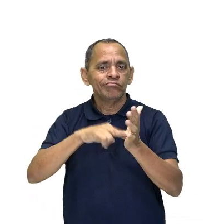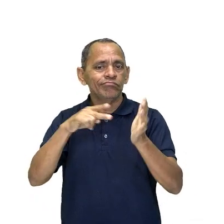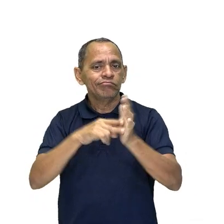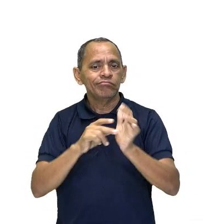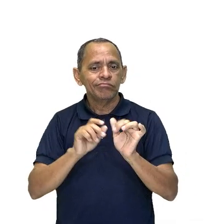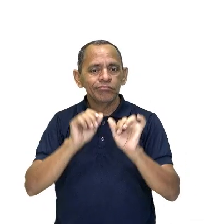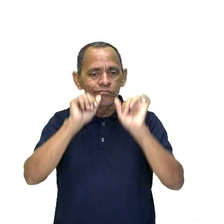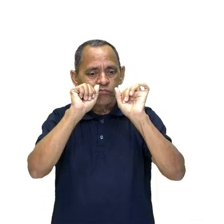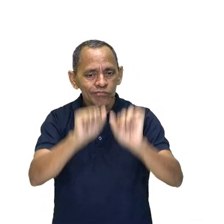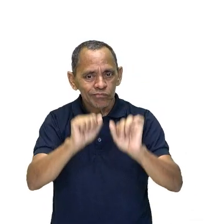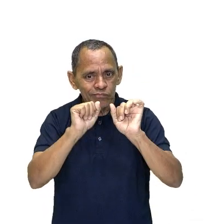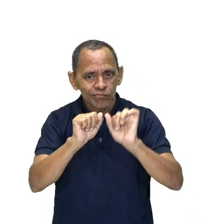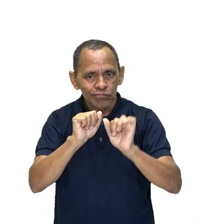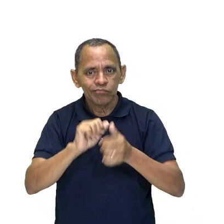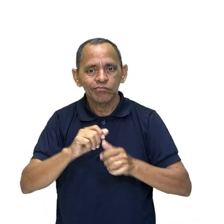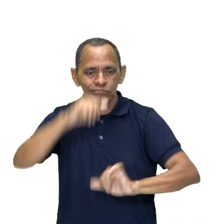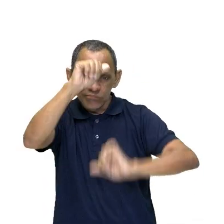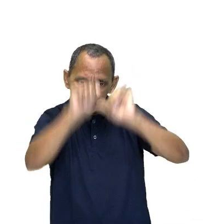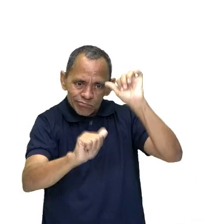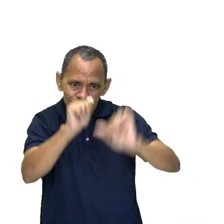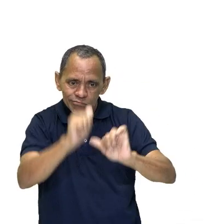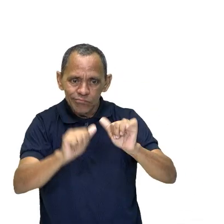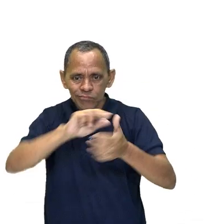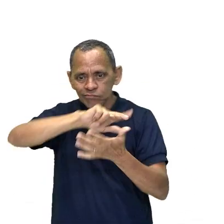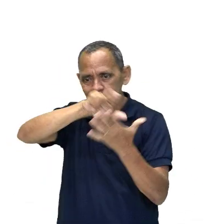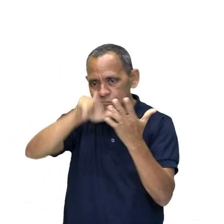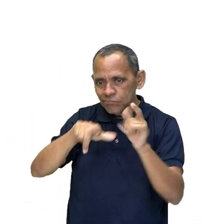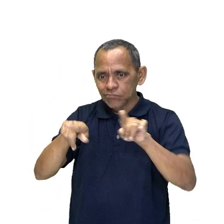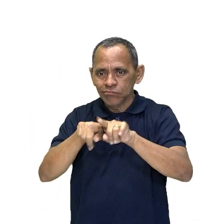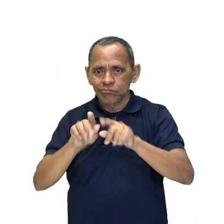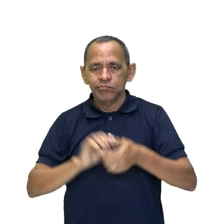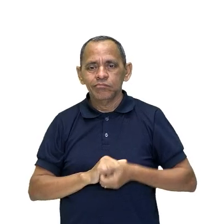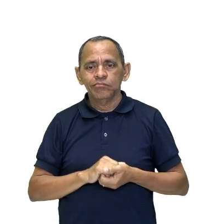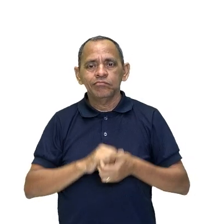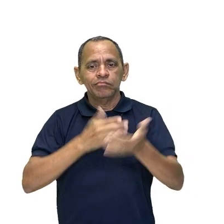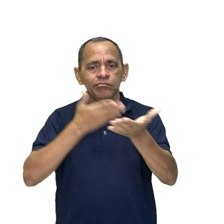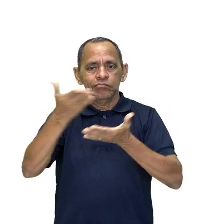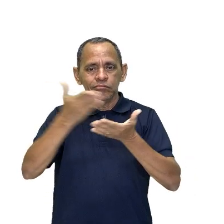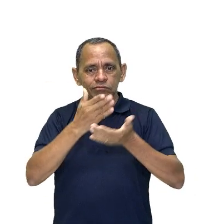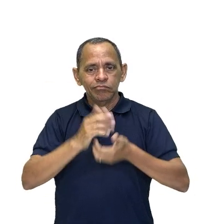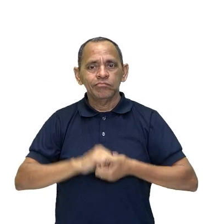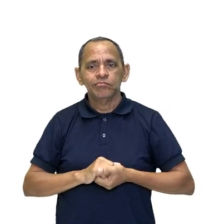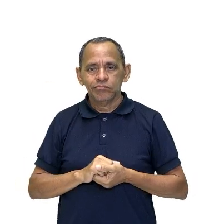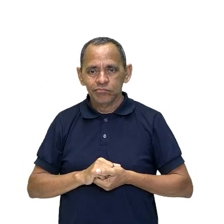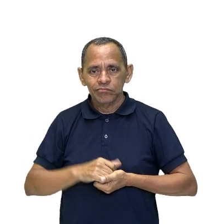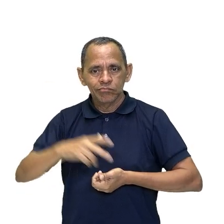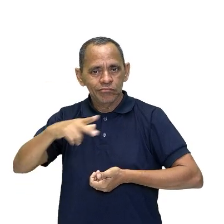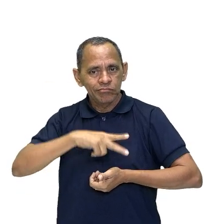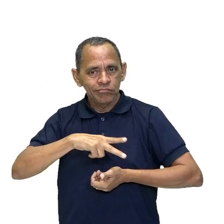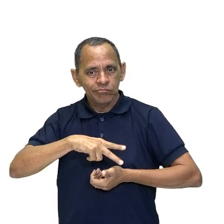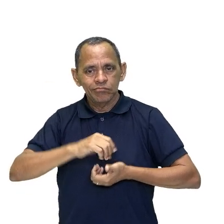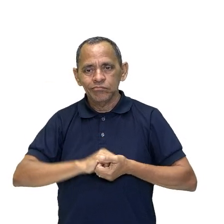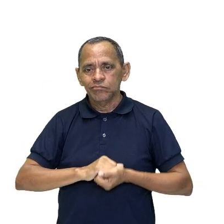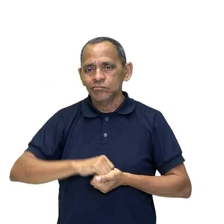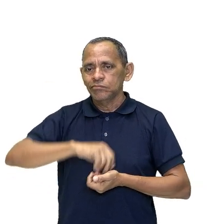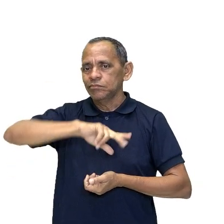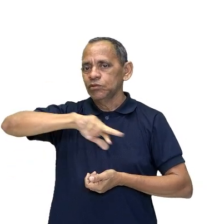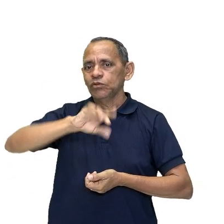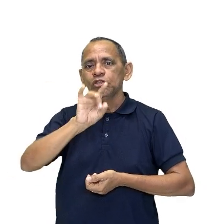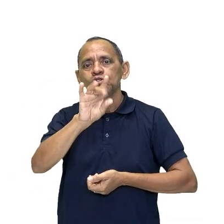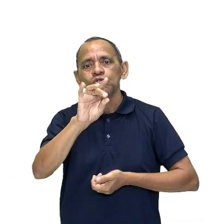de interpretação de sentido. Então, a interatividade, a personalização, elas não são apenas